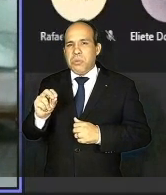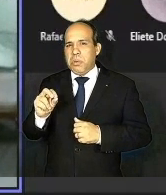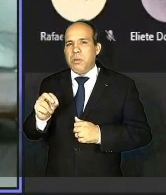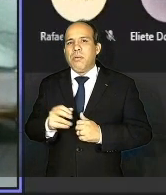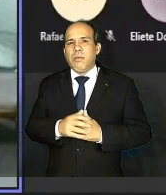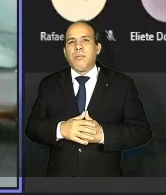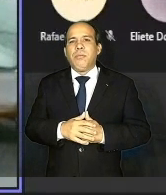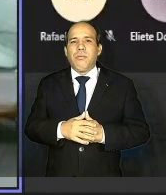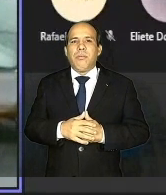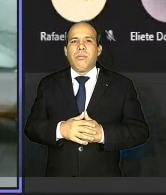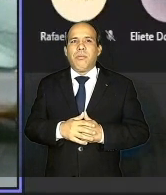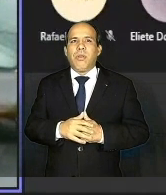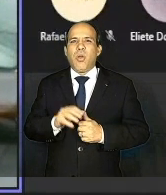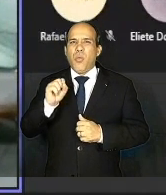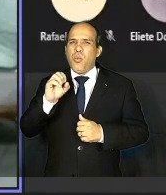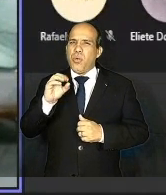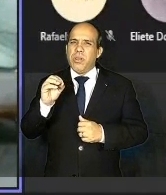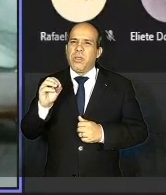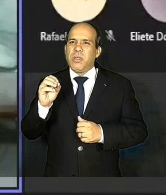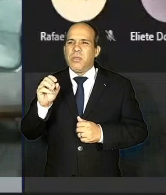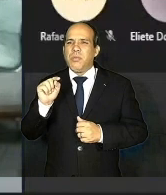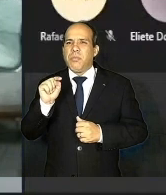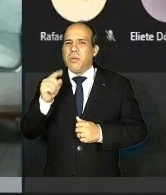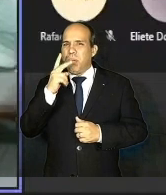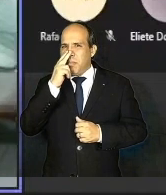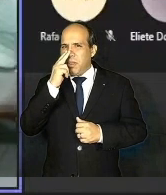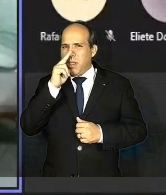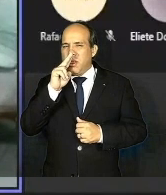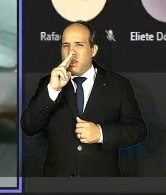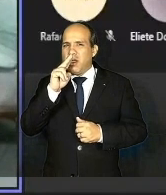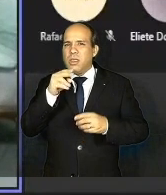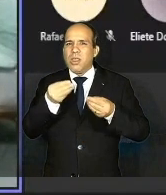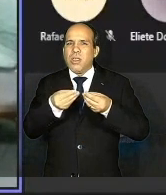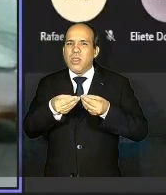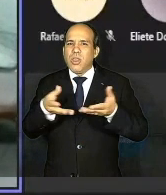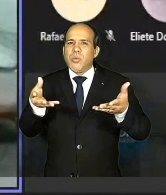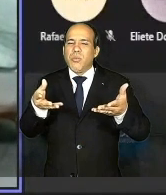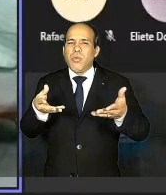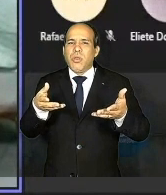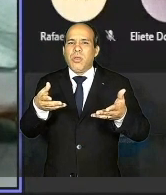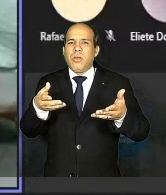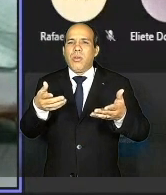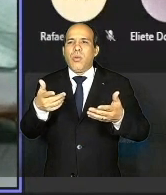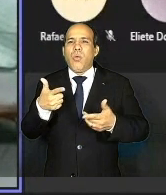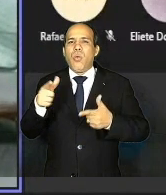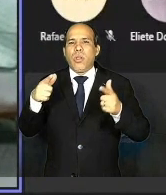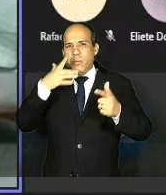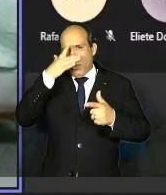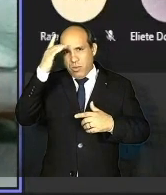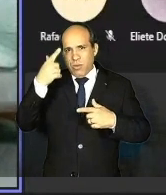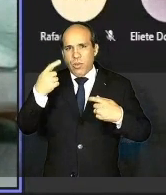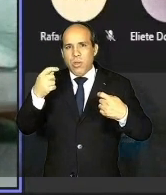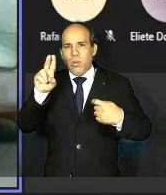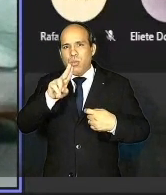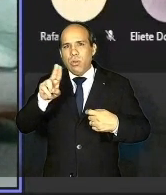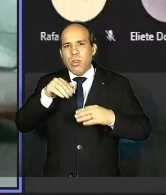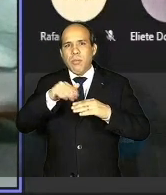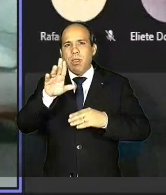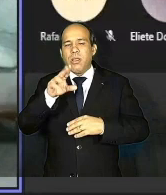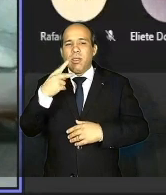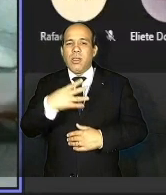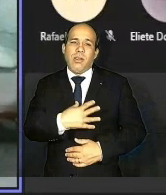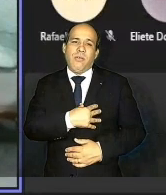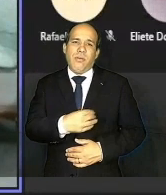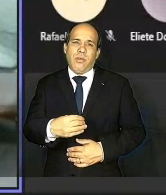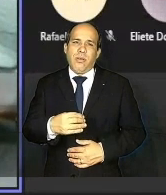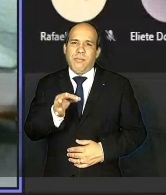e 40 para a mãe, 50, viu? Agora, 80 até... A gente usaria isso até para redistribuir para quem